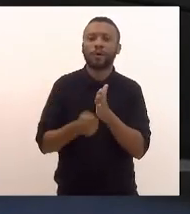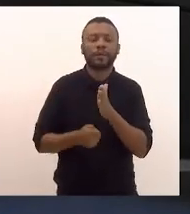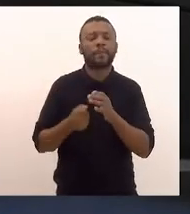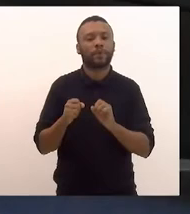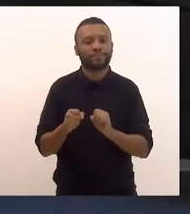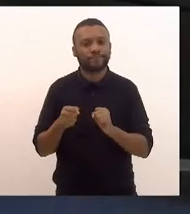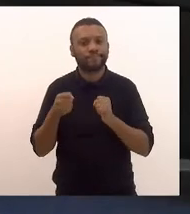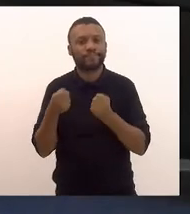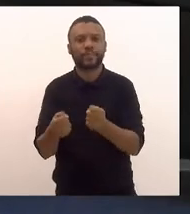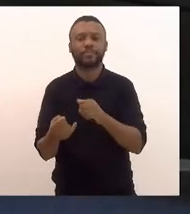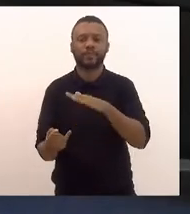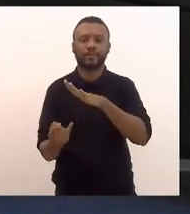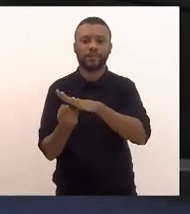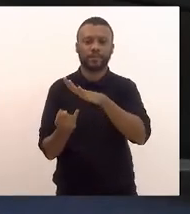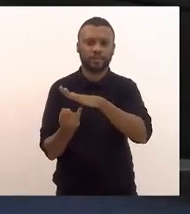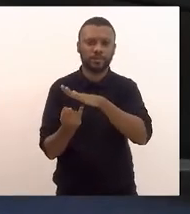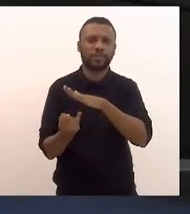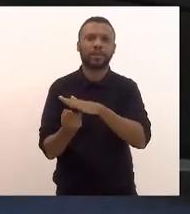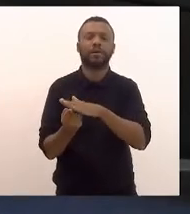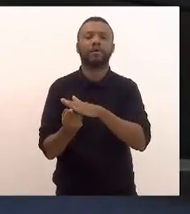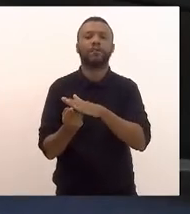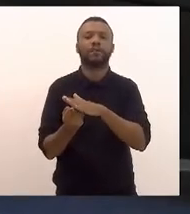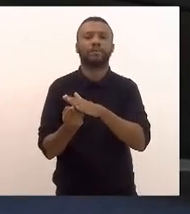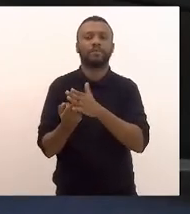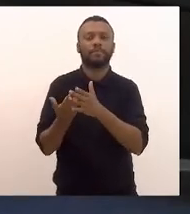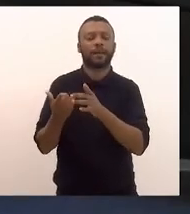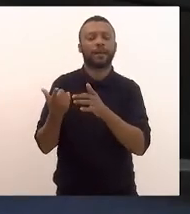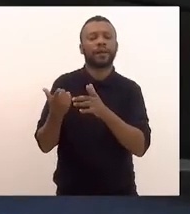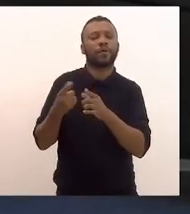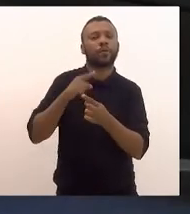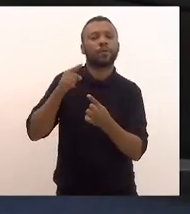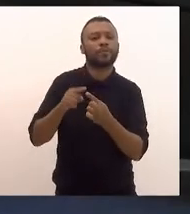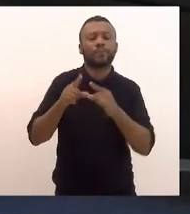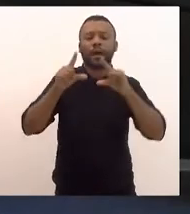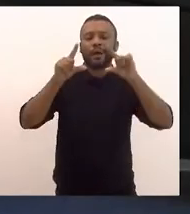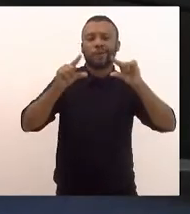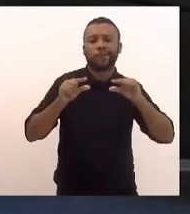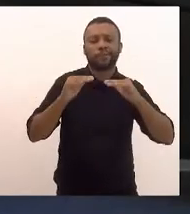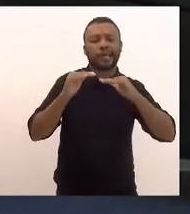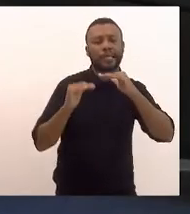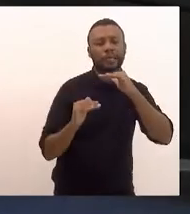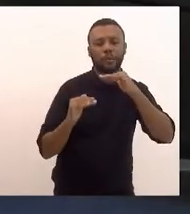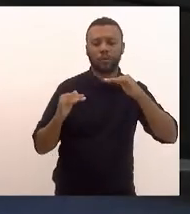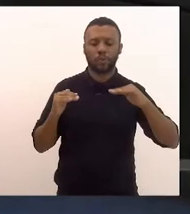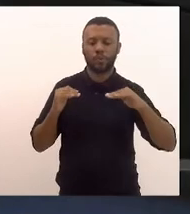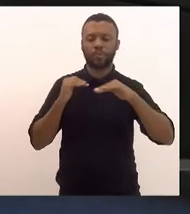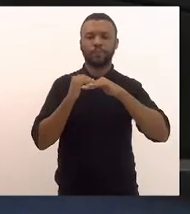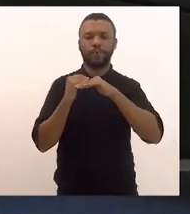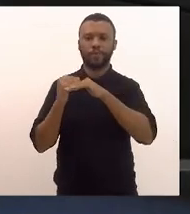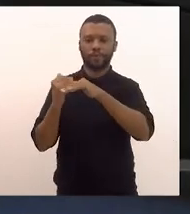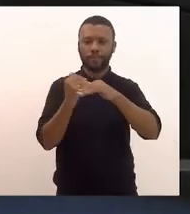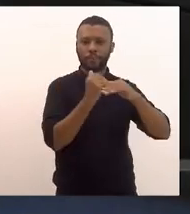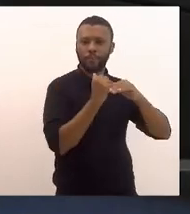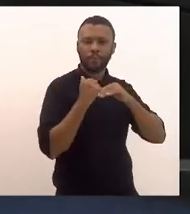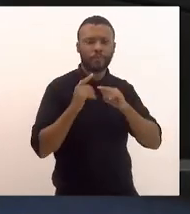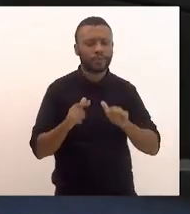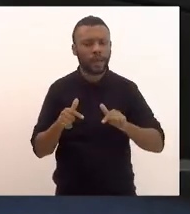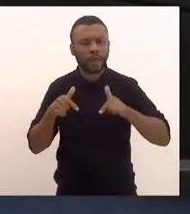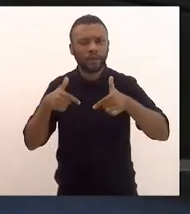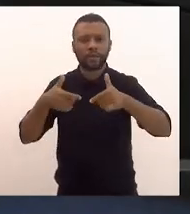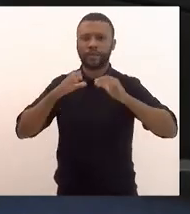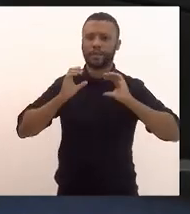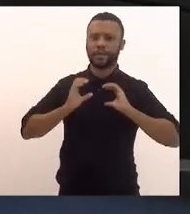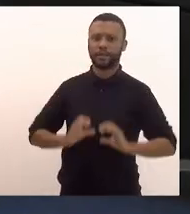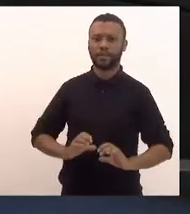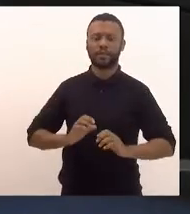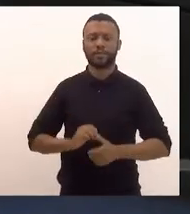da instituição pela redução das desigualdades e pela efetivação da Cidadania E